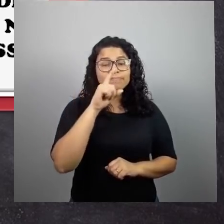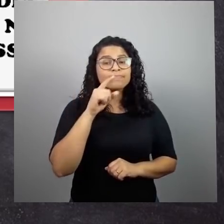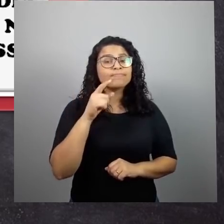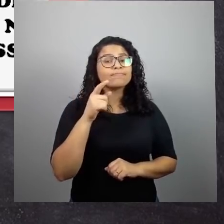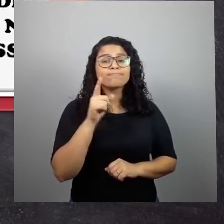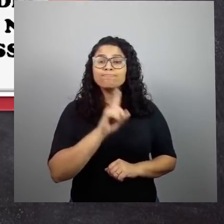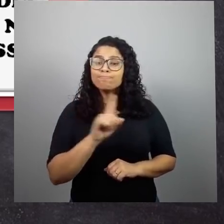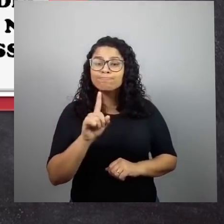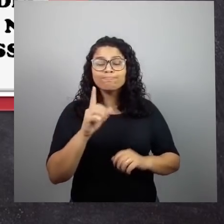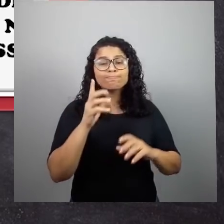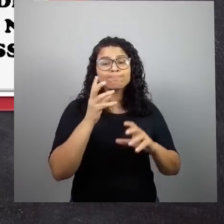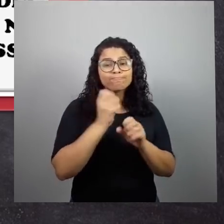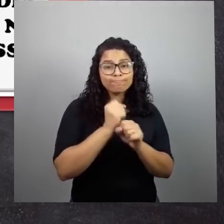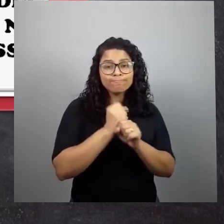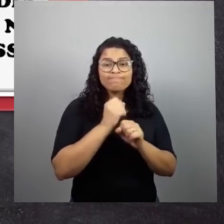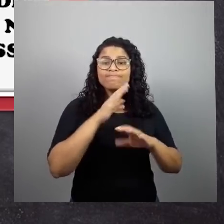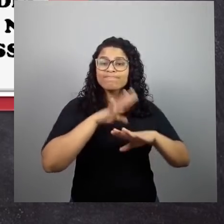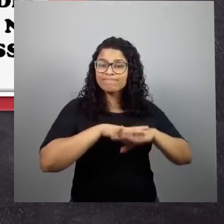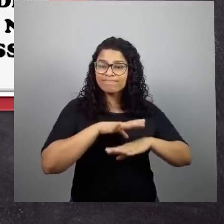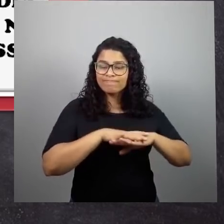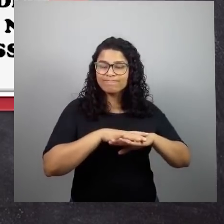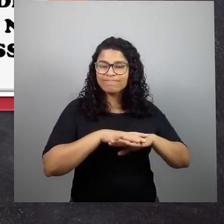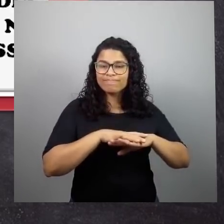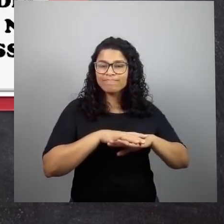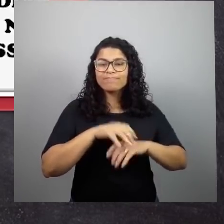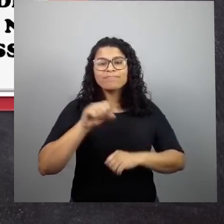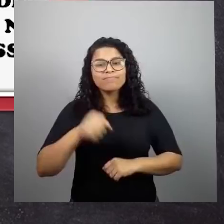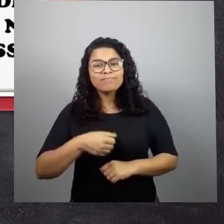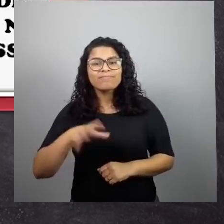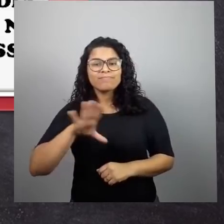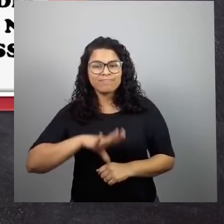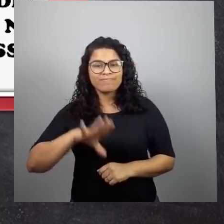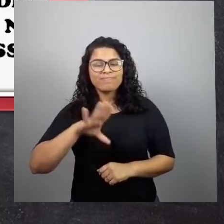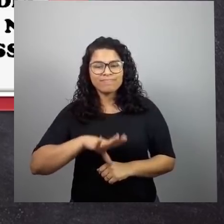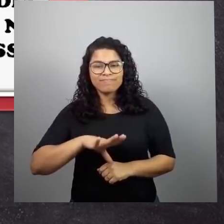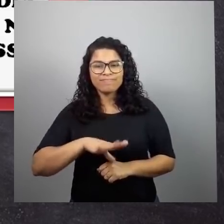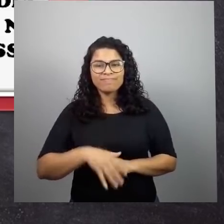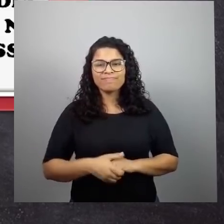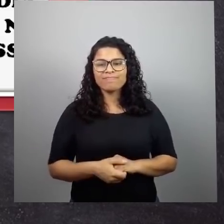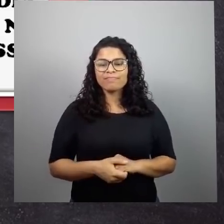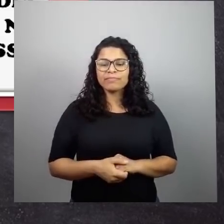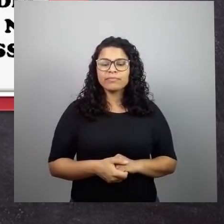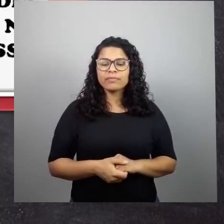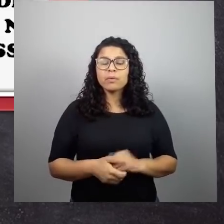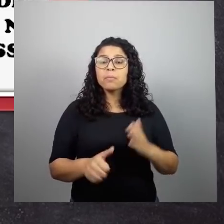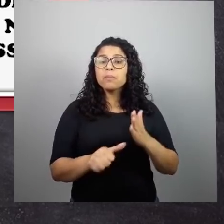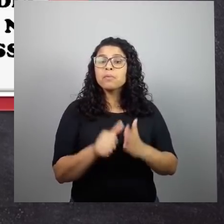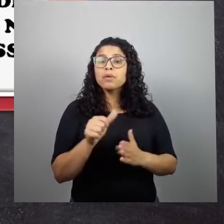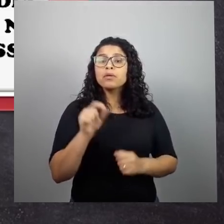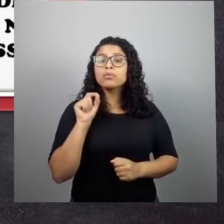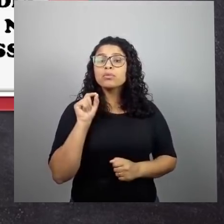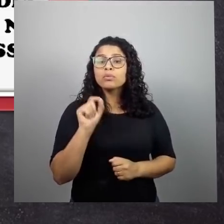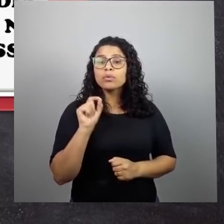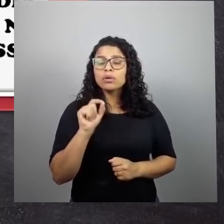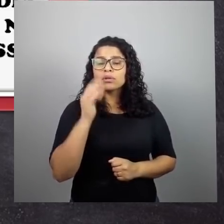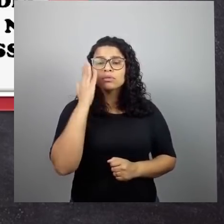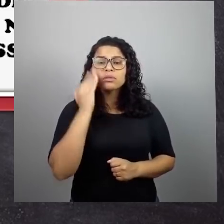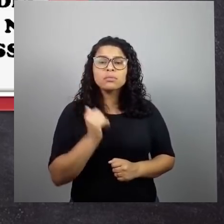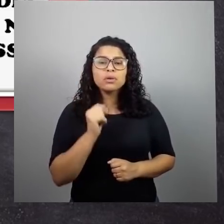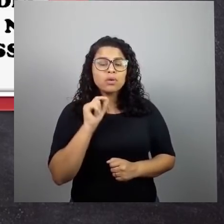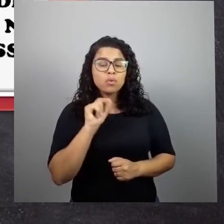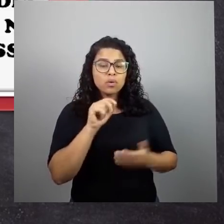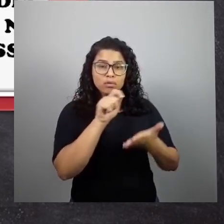dificuldade, veja, não está na matemática, está na língua portuguesa. Um dos primeiros fatos que nós temos que saber sobre o que